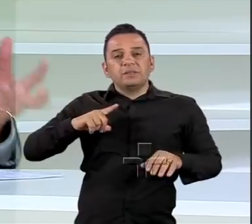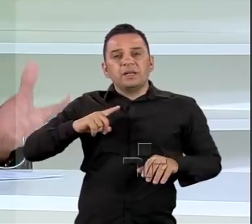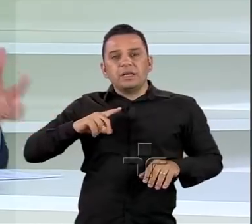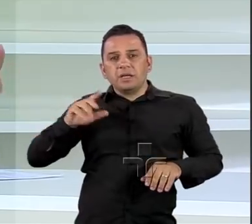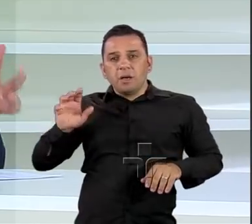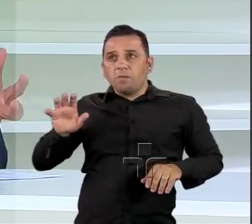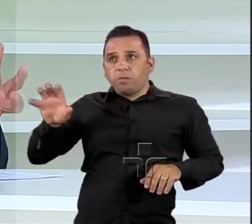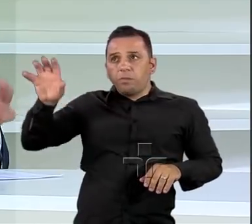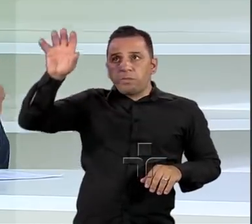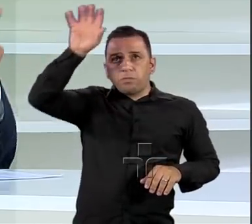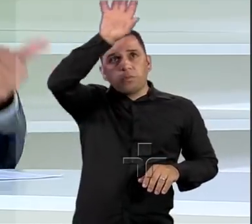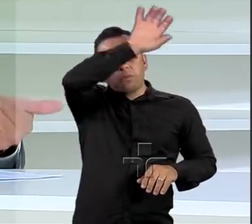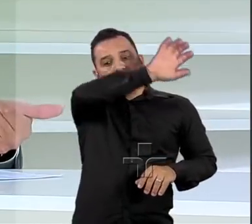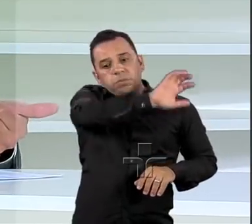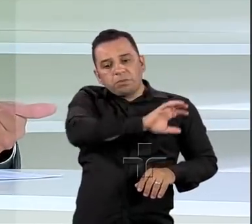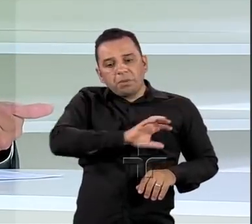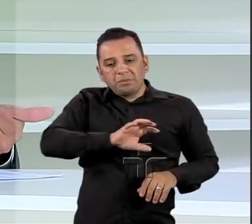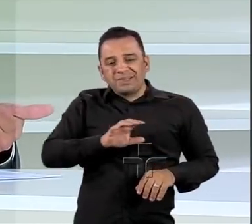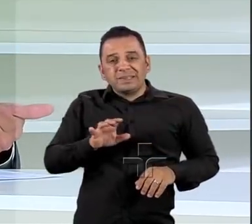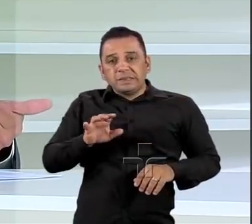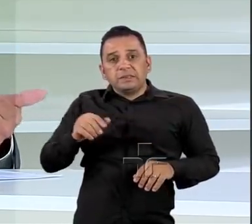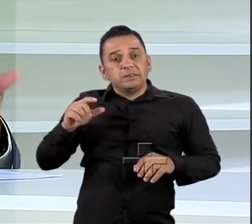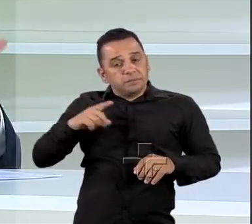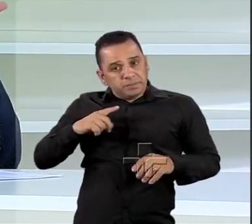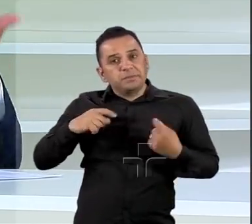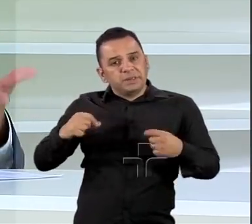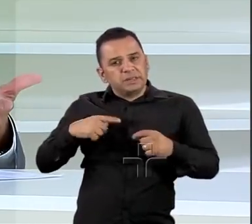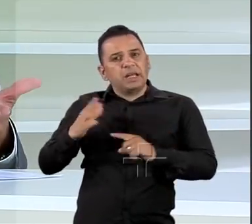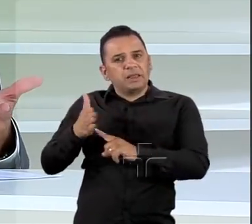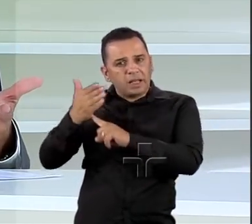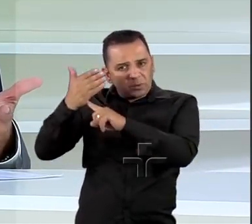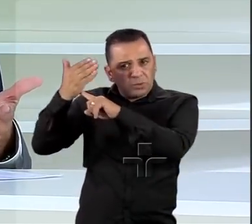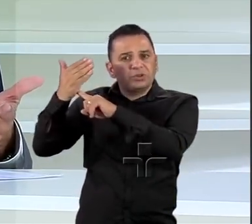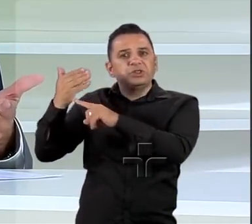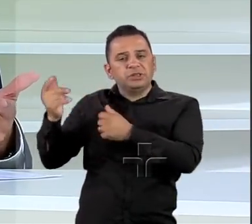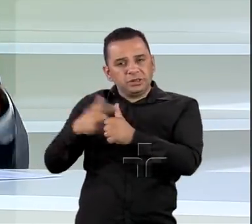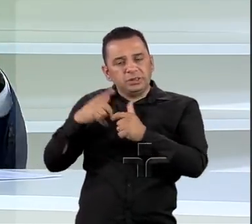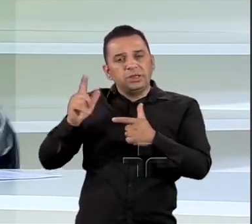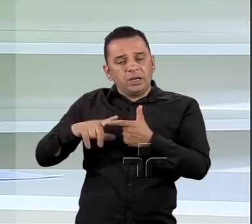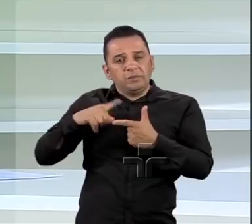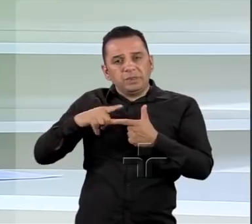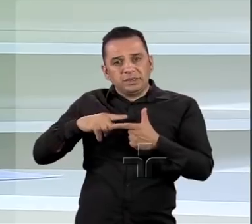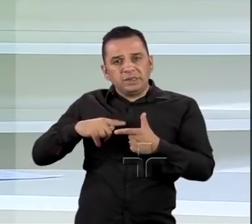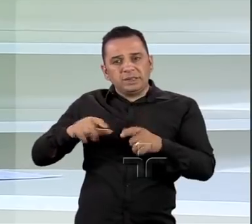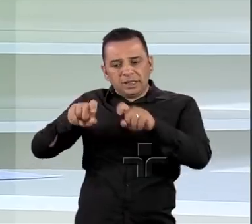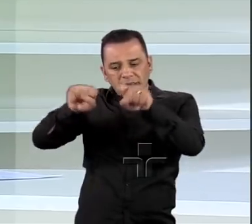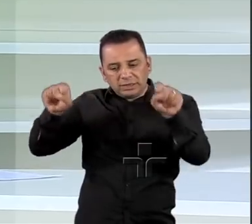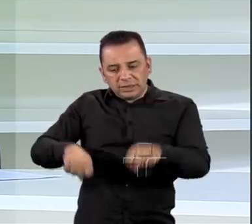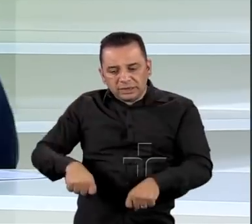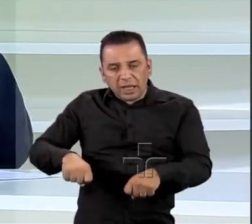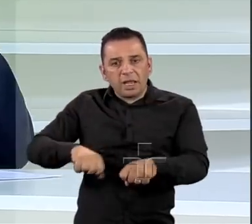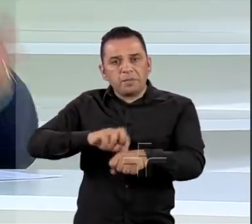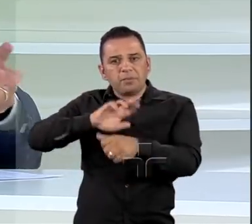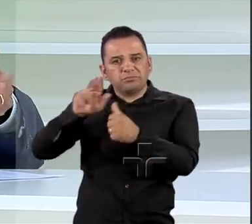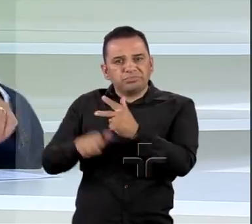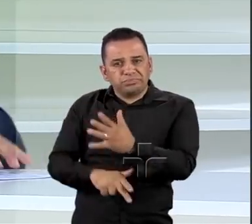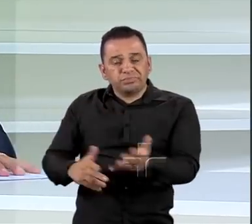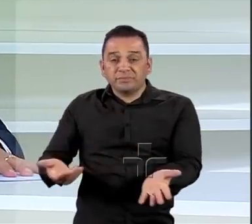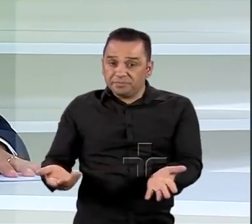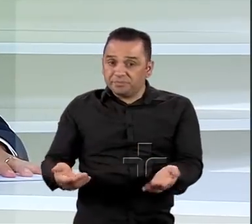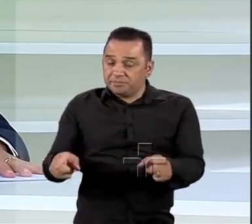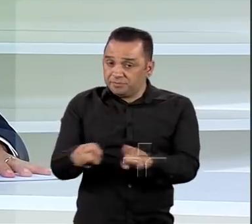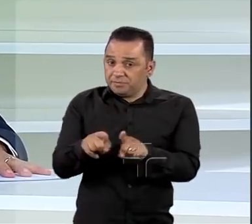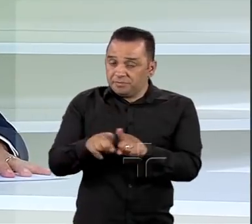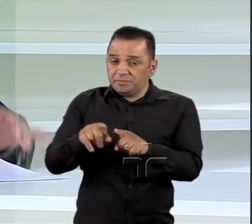como fazer esta logística, que precisa de informatização, precisa de prontuário eletrônico moderno e sustentado? O